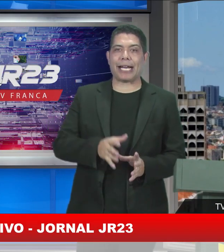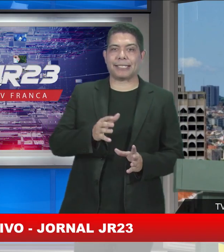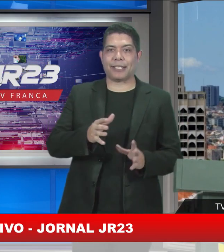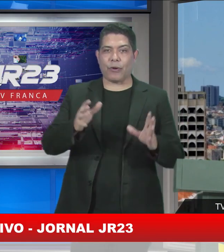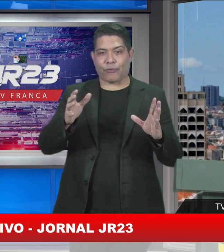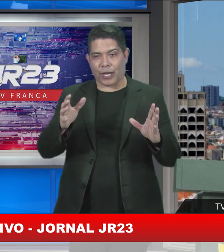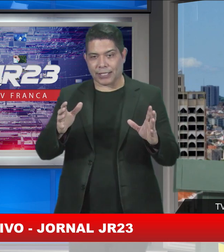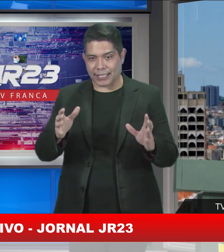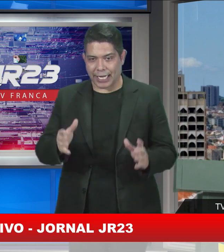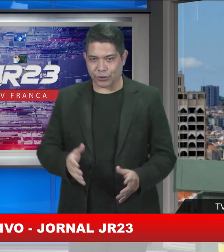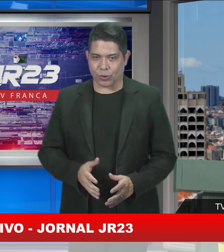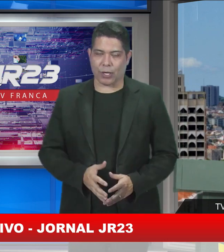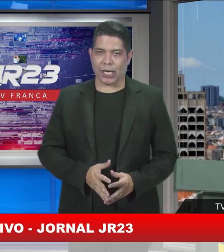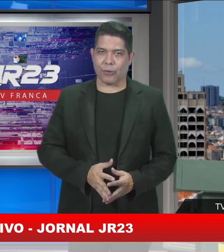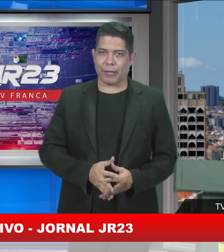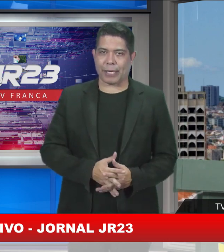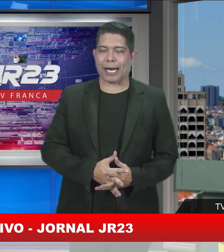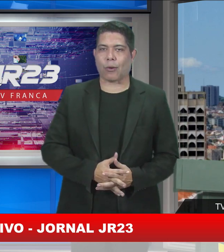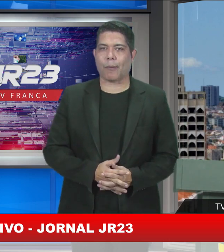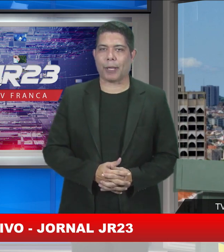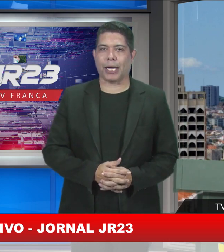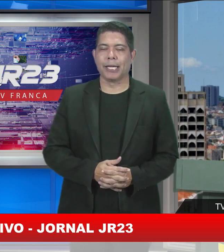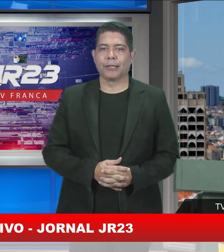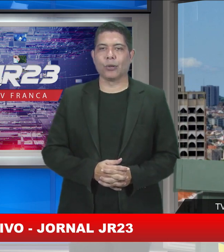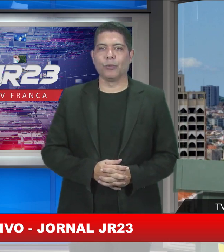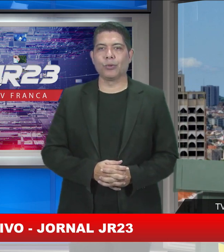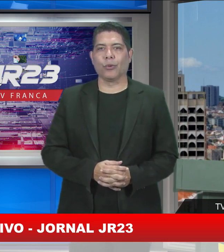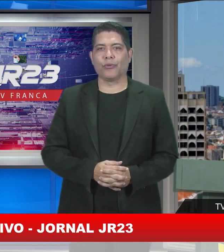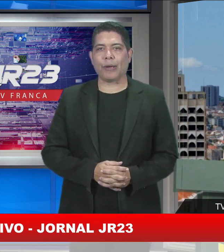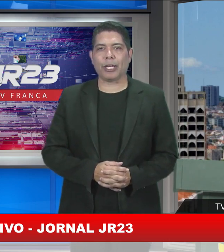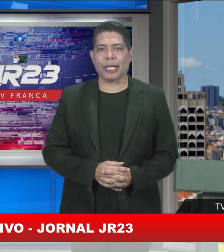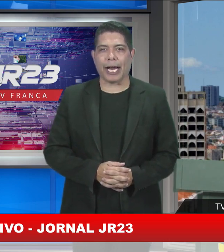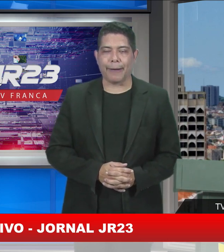da manhã, Brasil e França. Jogão, hein, pela Copa do Mundo Feminina.